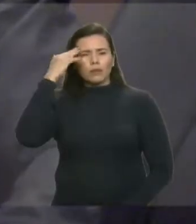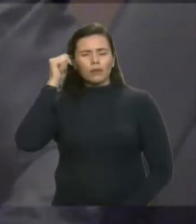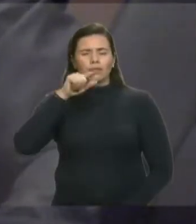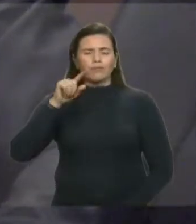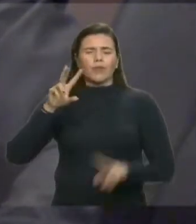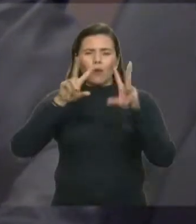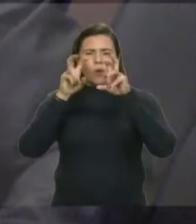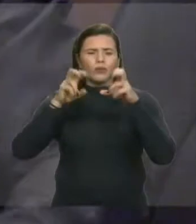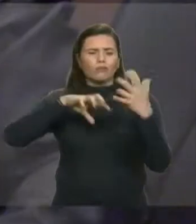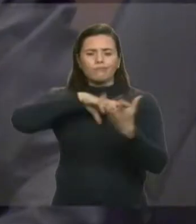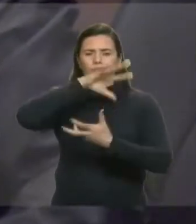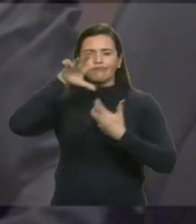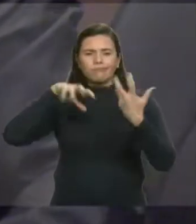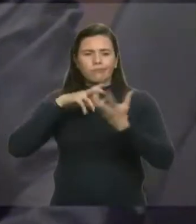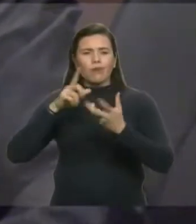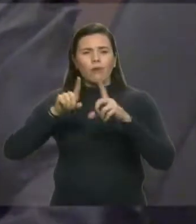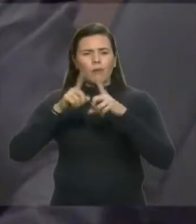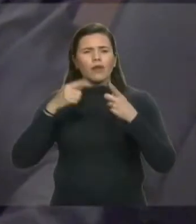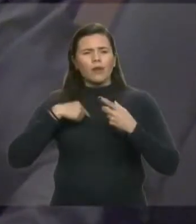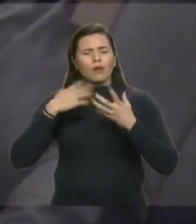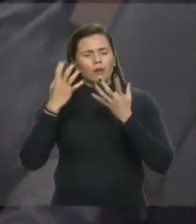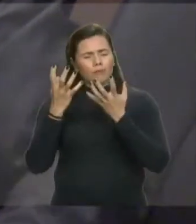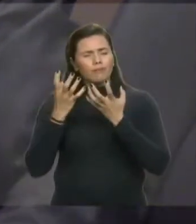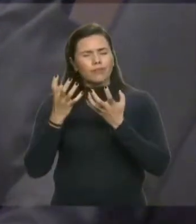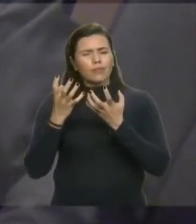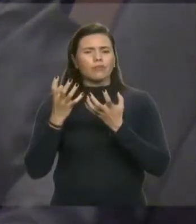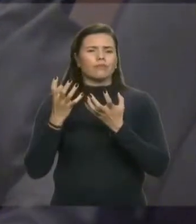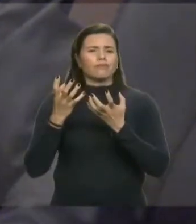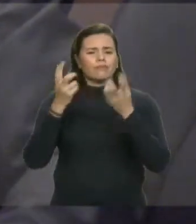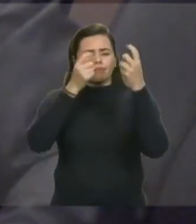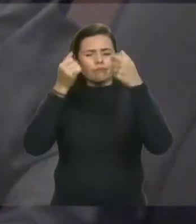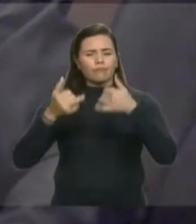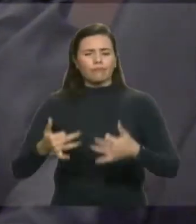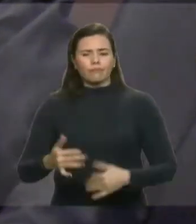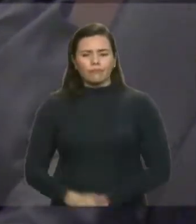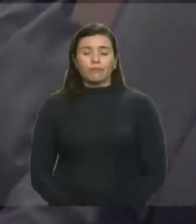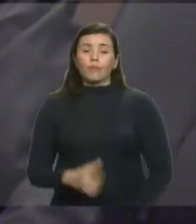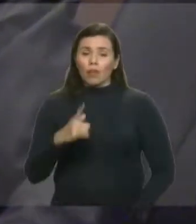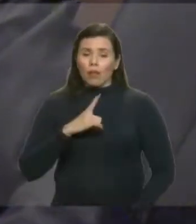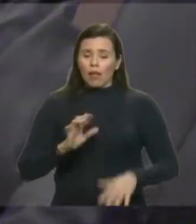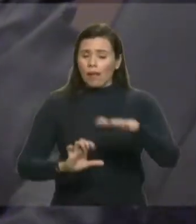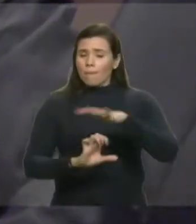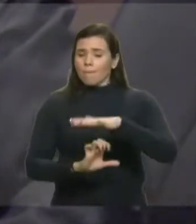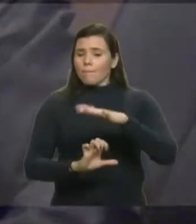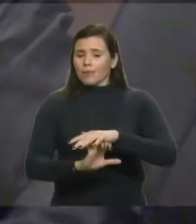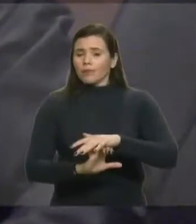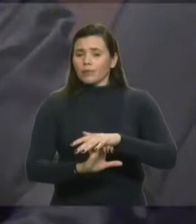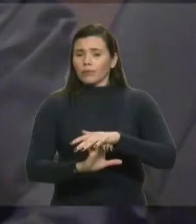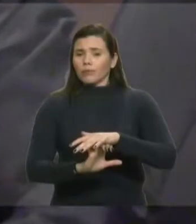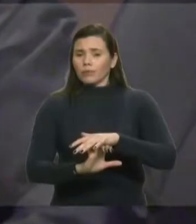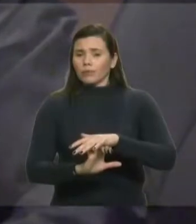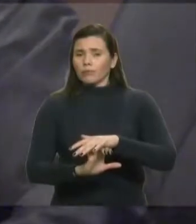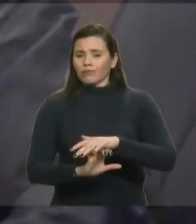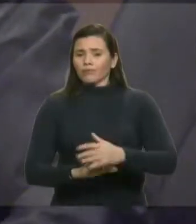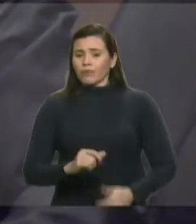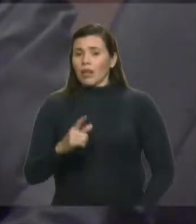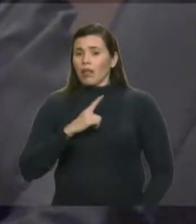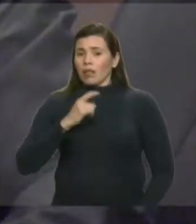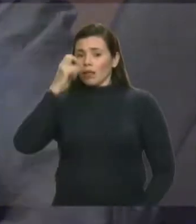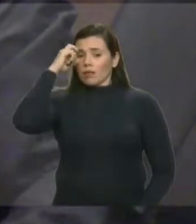entendendo. Mas eu quero te dizer que há um movimento aí de alguns empresários para aumentar